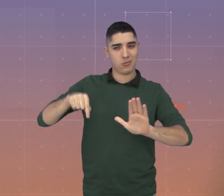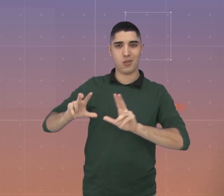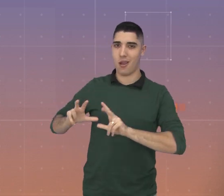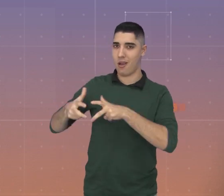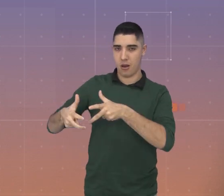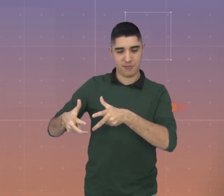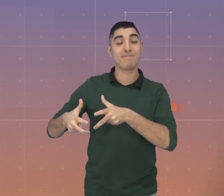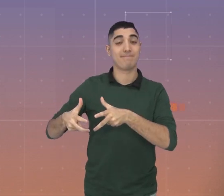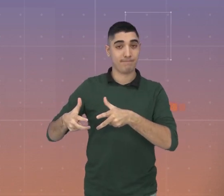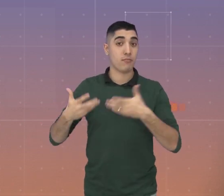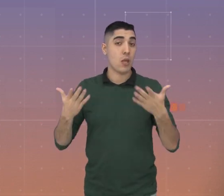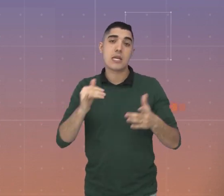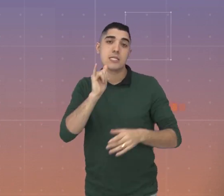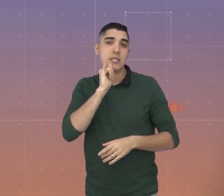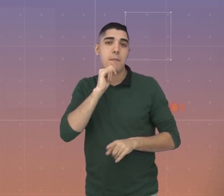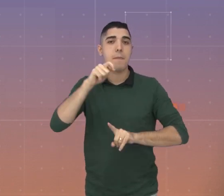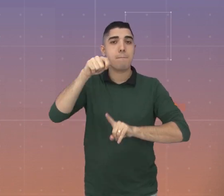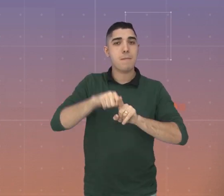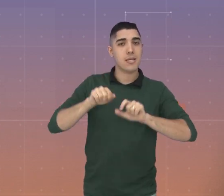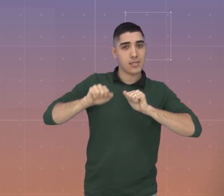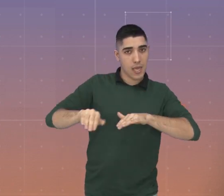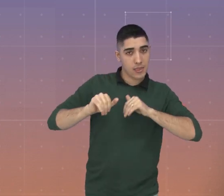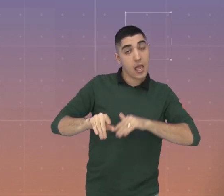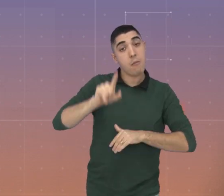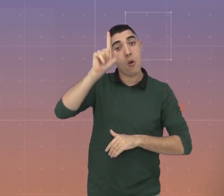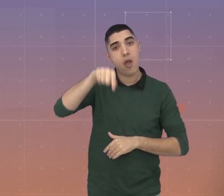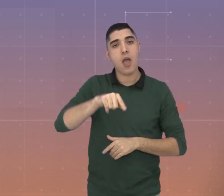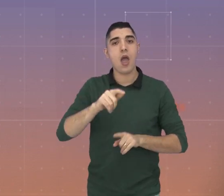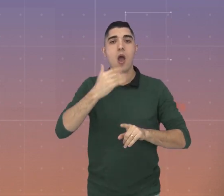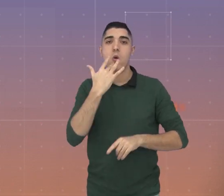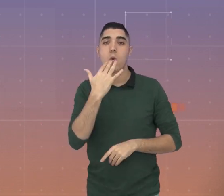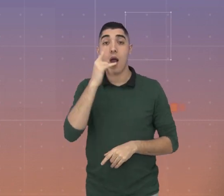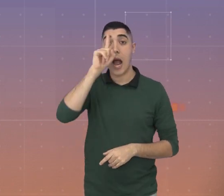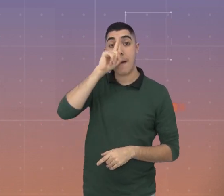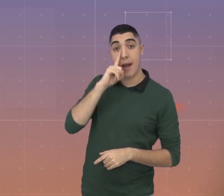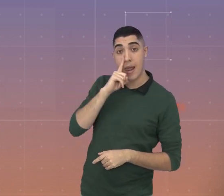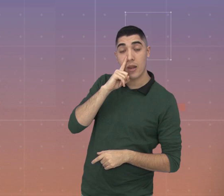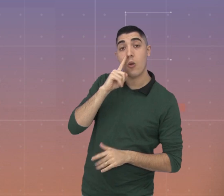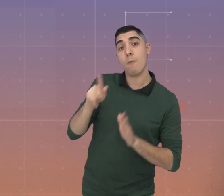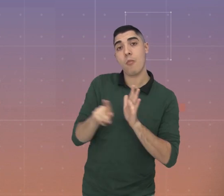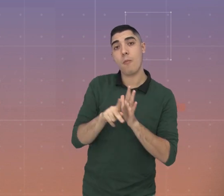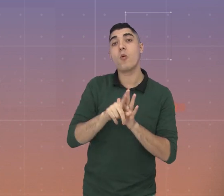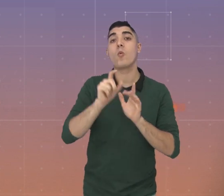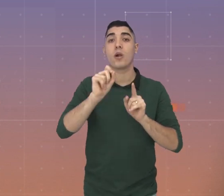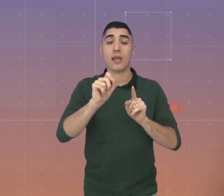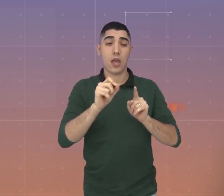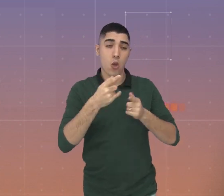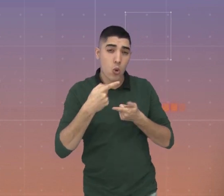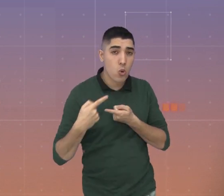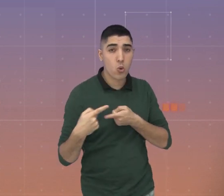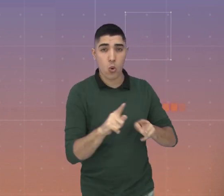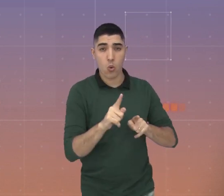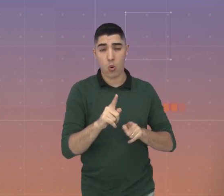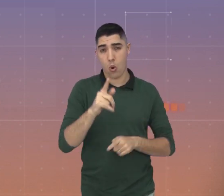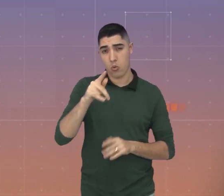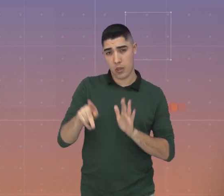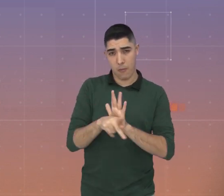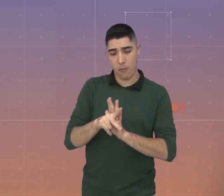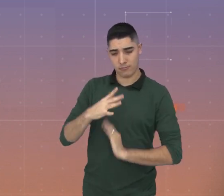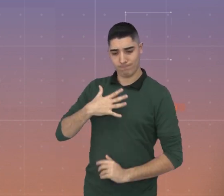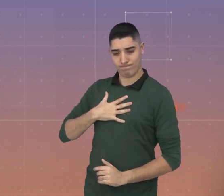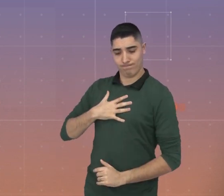na Câmara de São José. O mês de setembro, por exemplo, leva a cor amarela e representa a campanha de prevenção